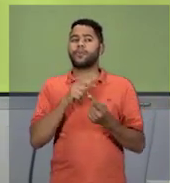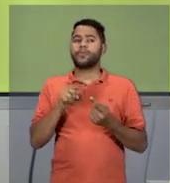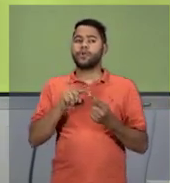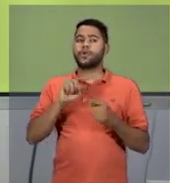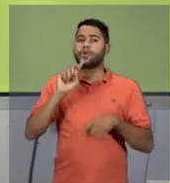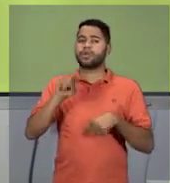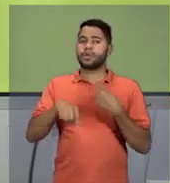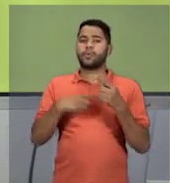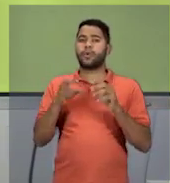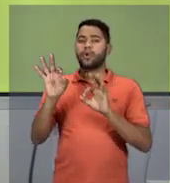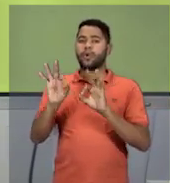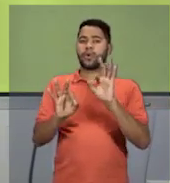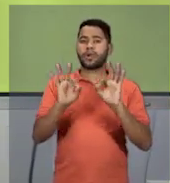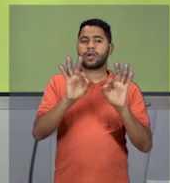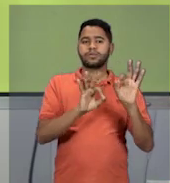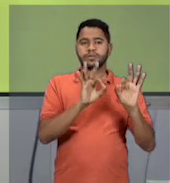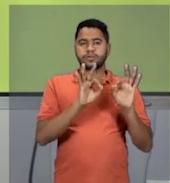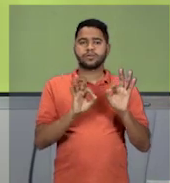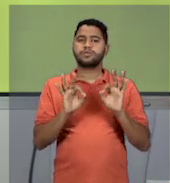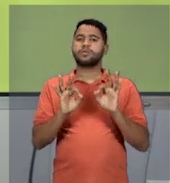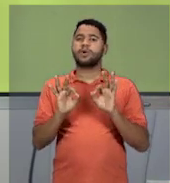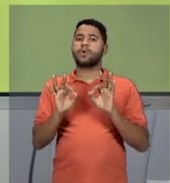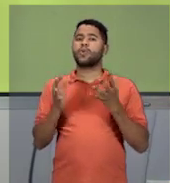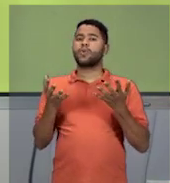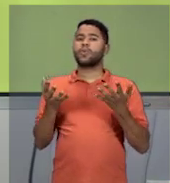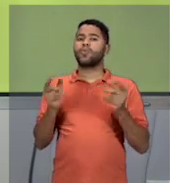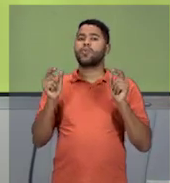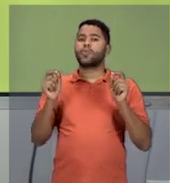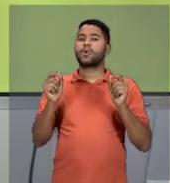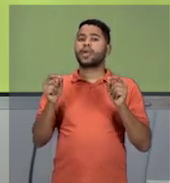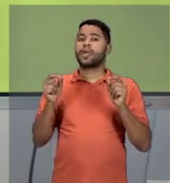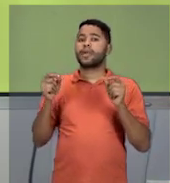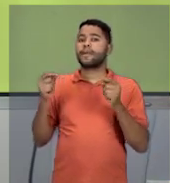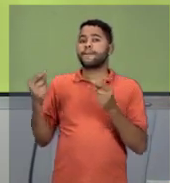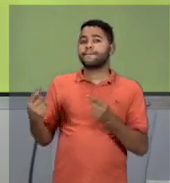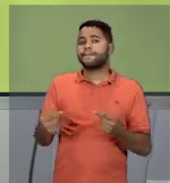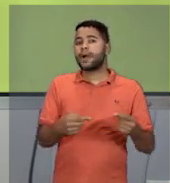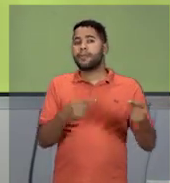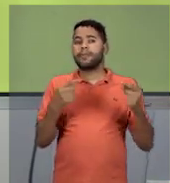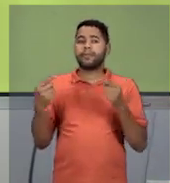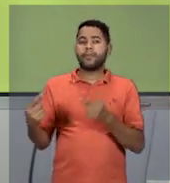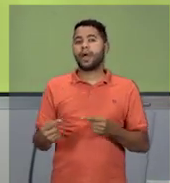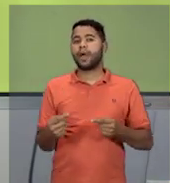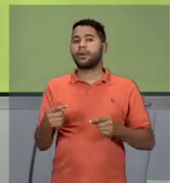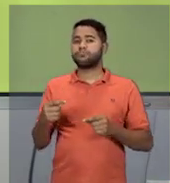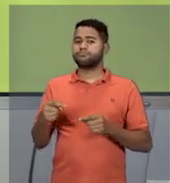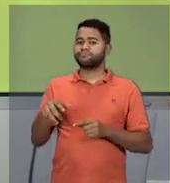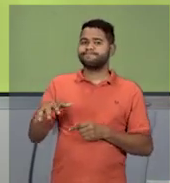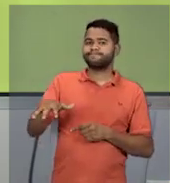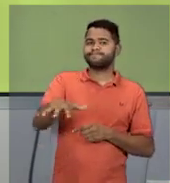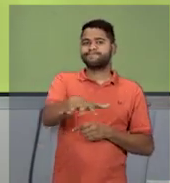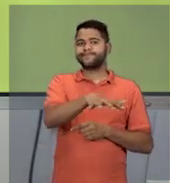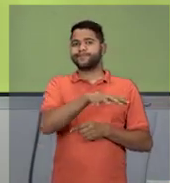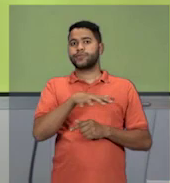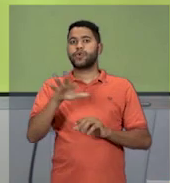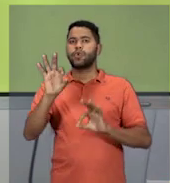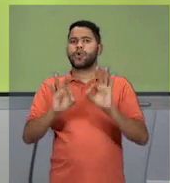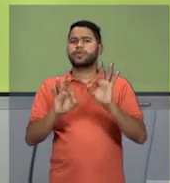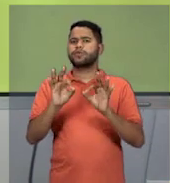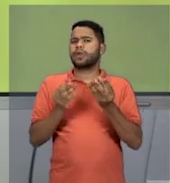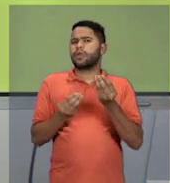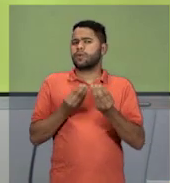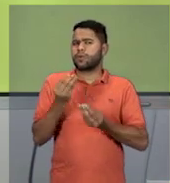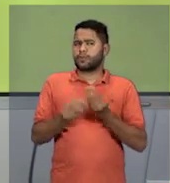sobre a sua organização política, como é que eles faziam para organizar ali aquele vasto território.